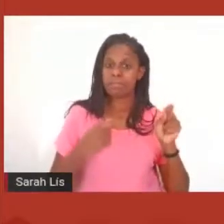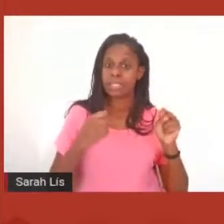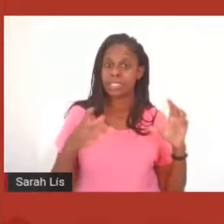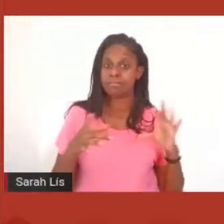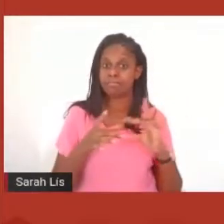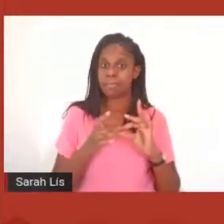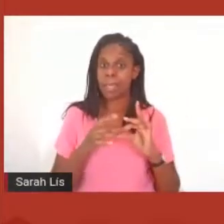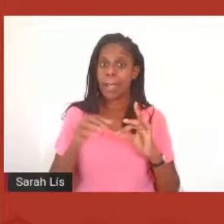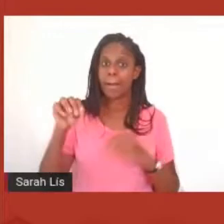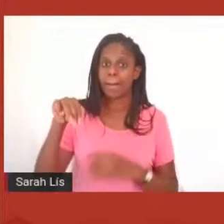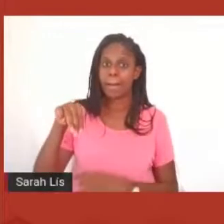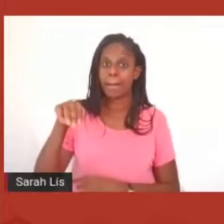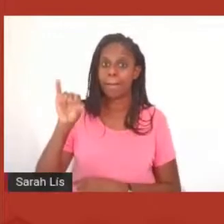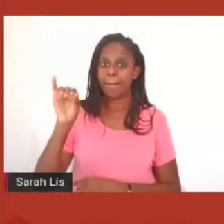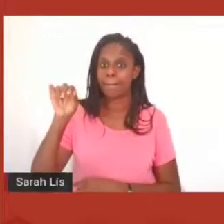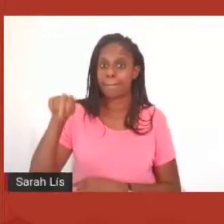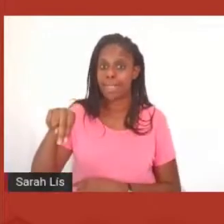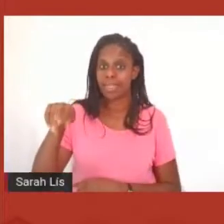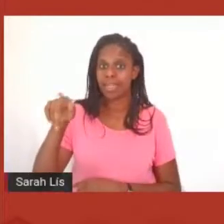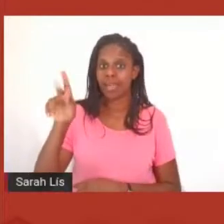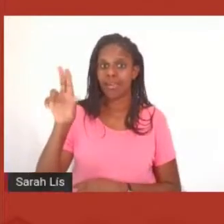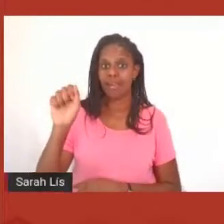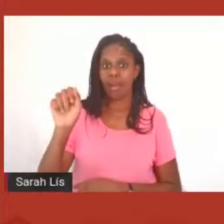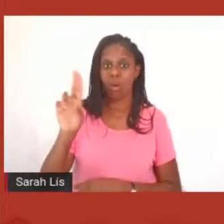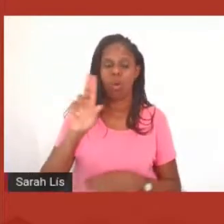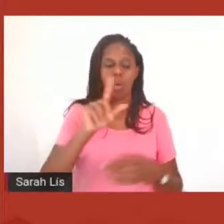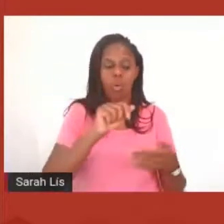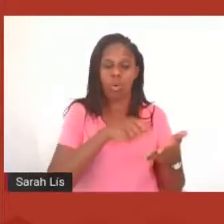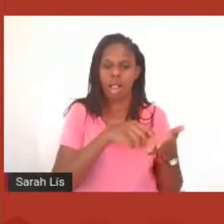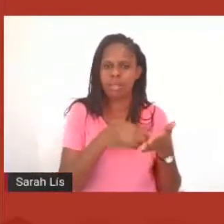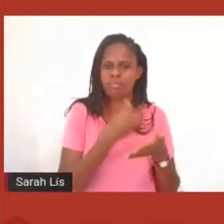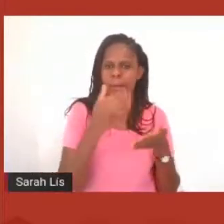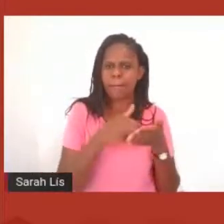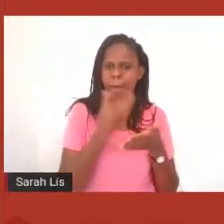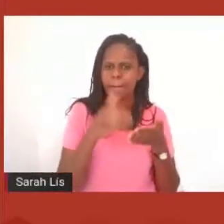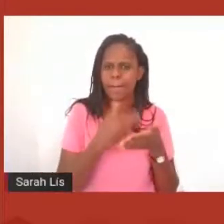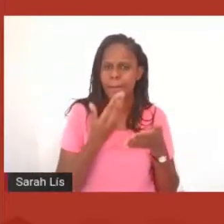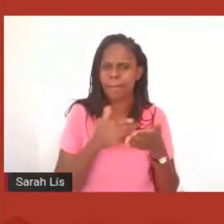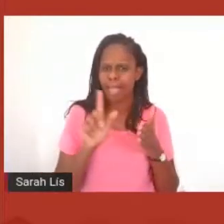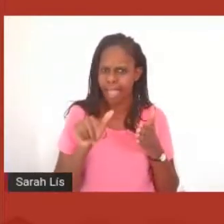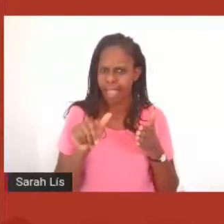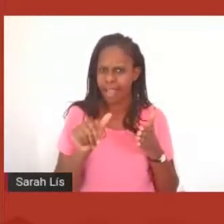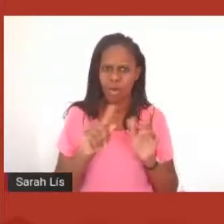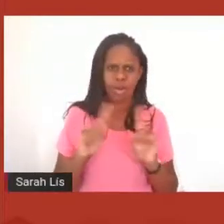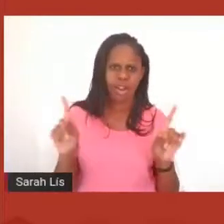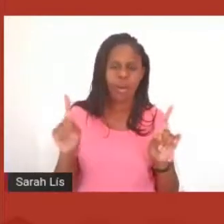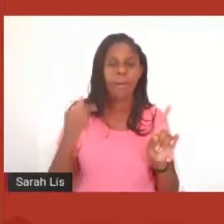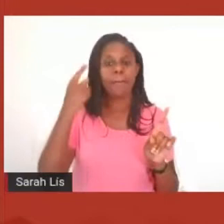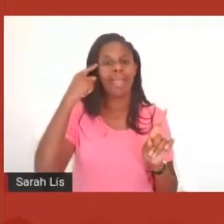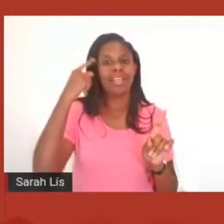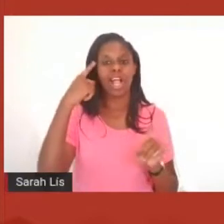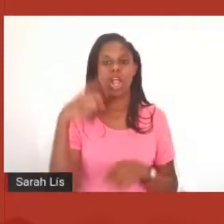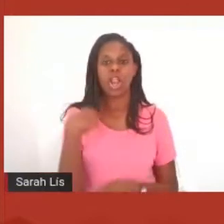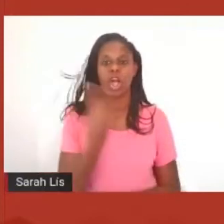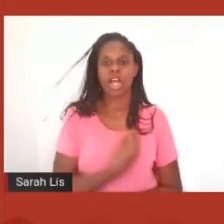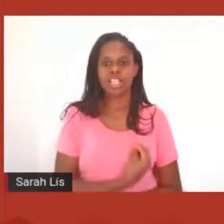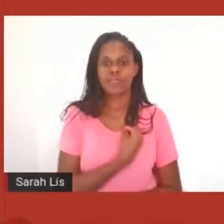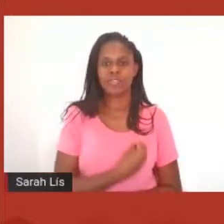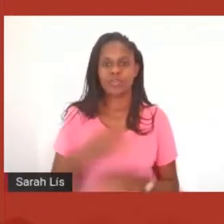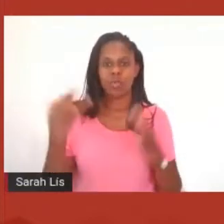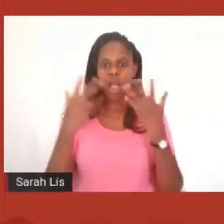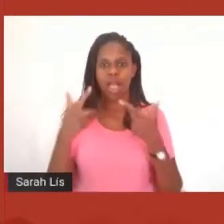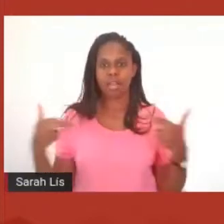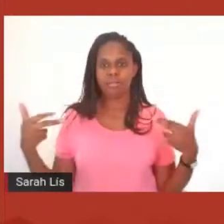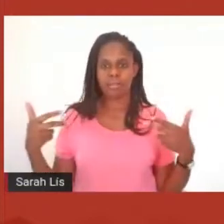né, e os gatos são líquidos. Se a gente pensar na composição corporal, na nossa, dos seres vivos, os gatos são